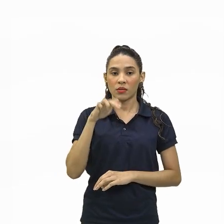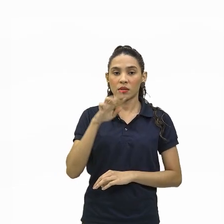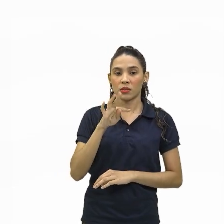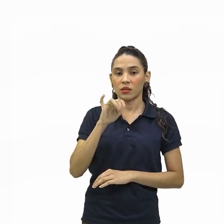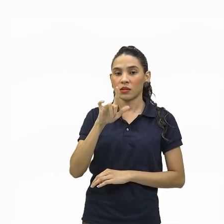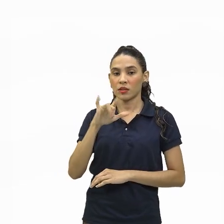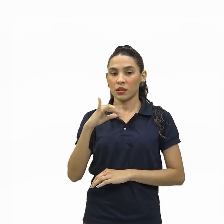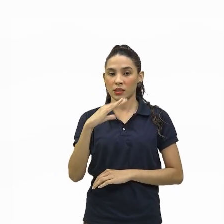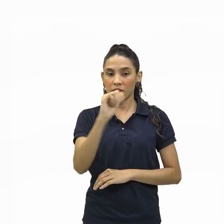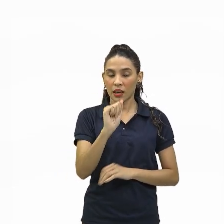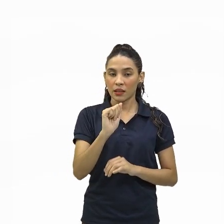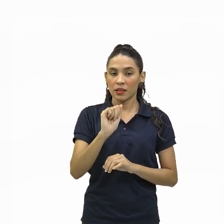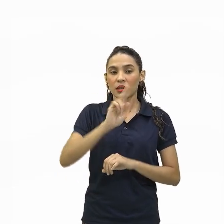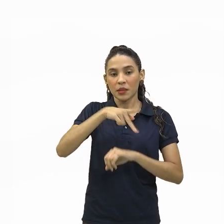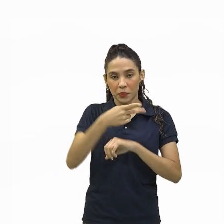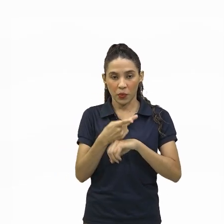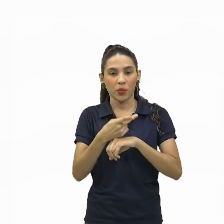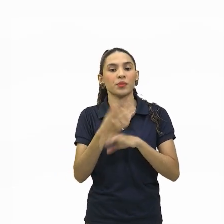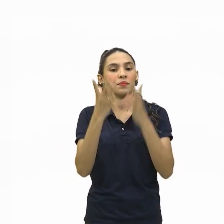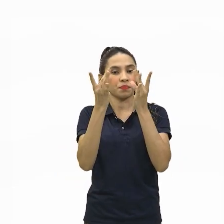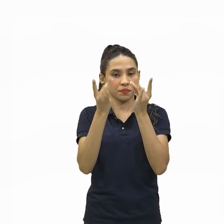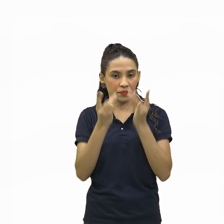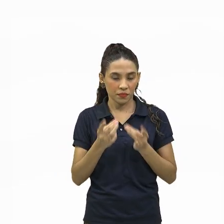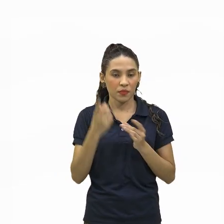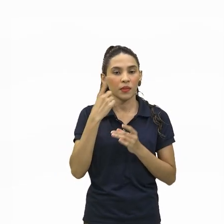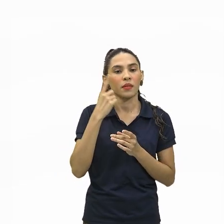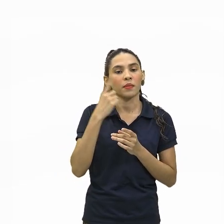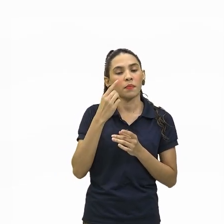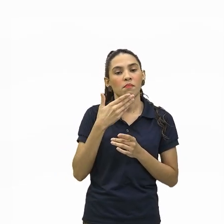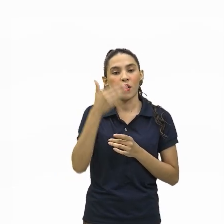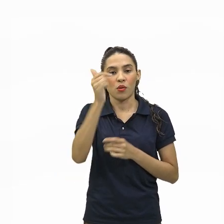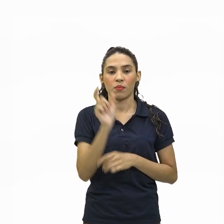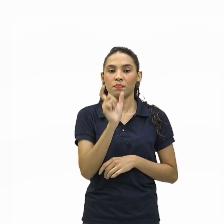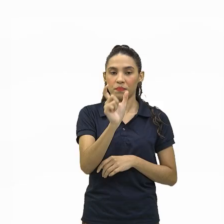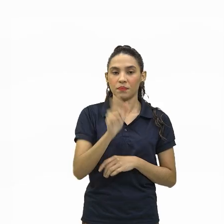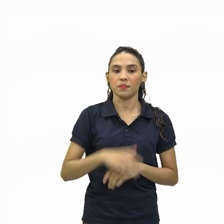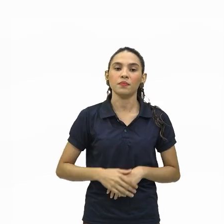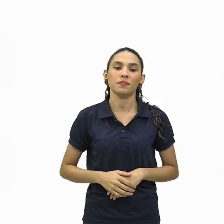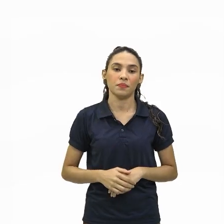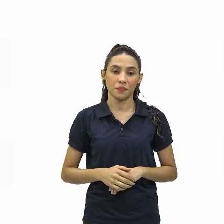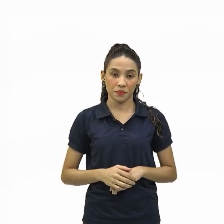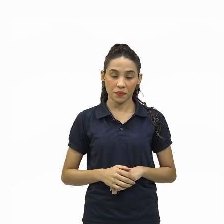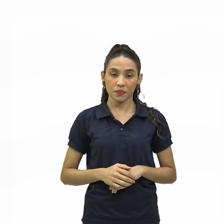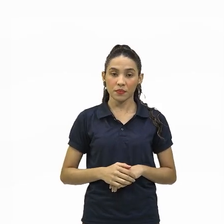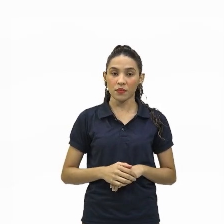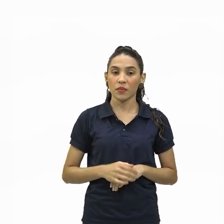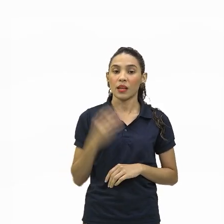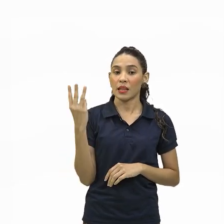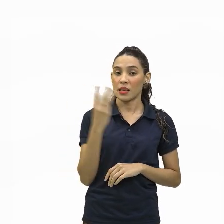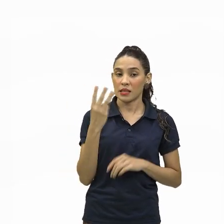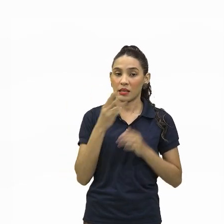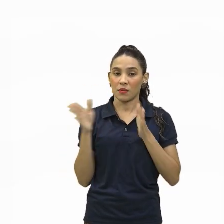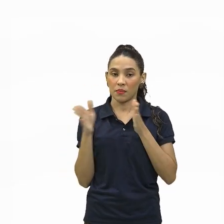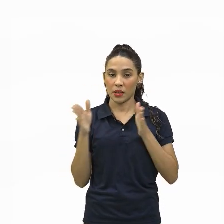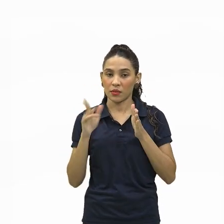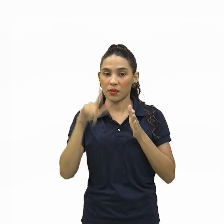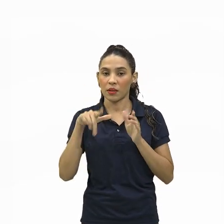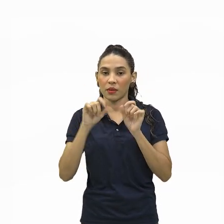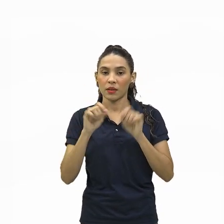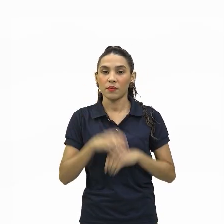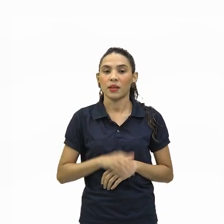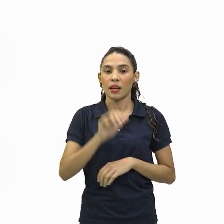nós vamos, tá, averiguar melhor esse termo. Um terceiro período, que é o